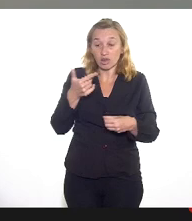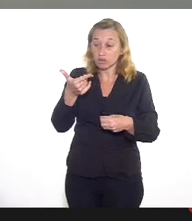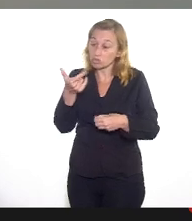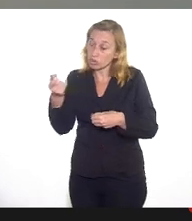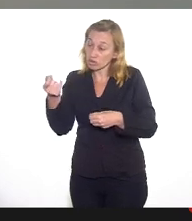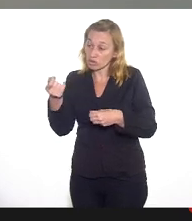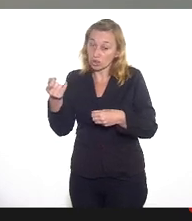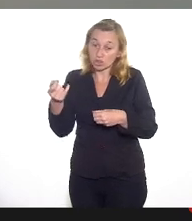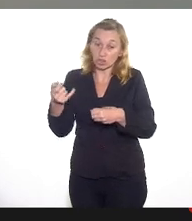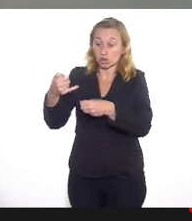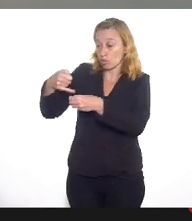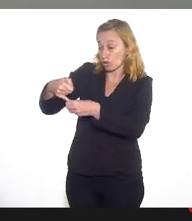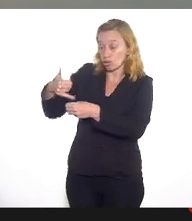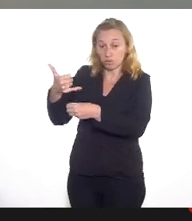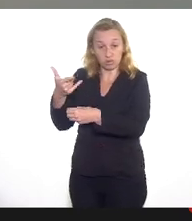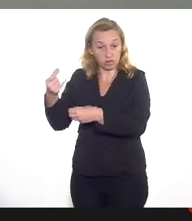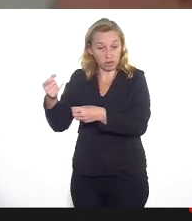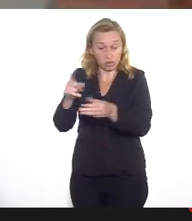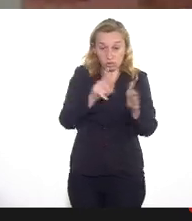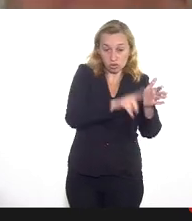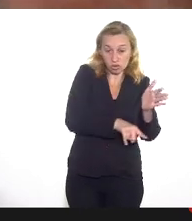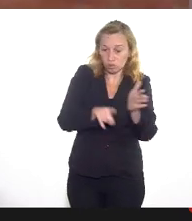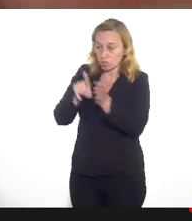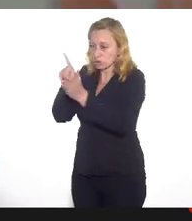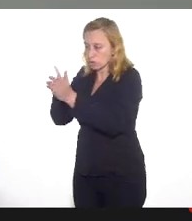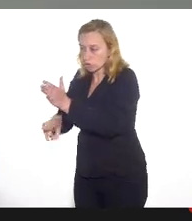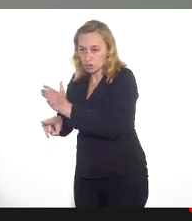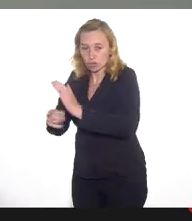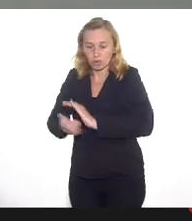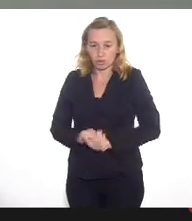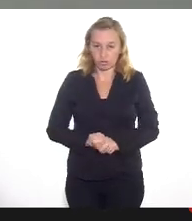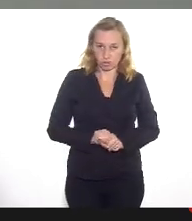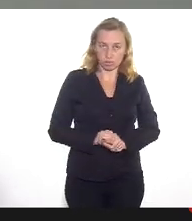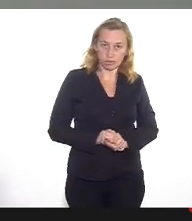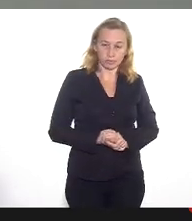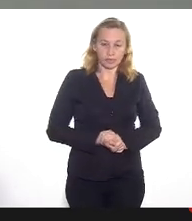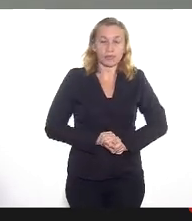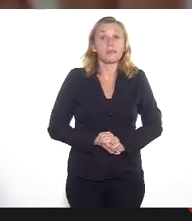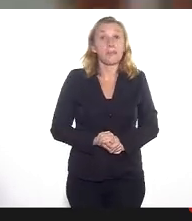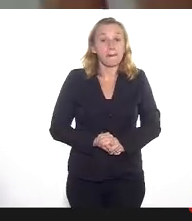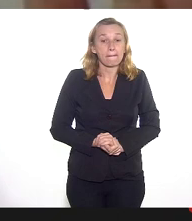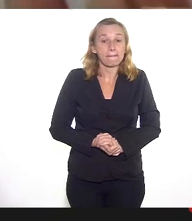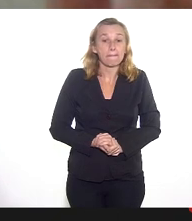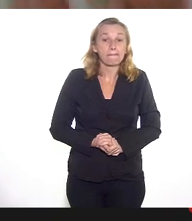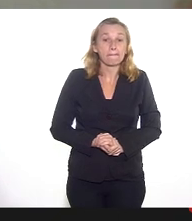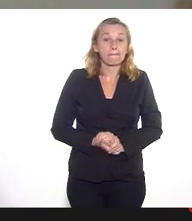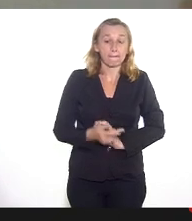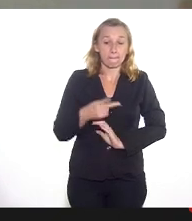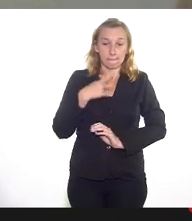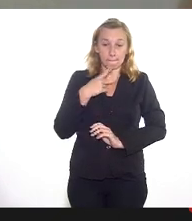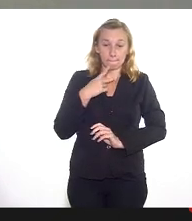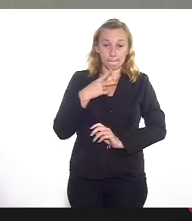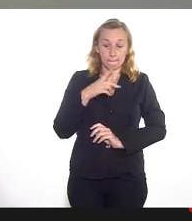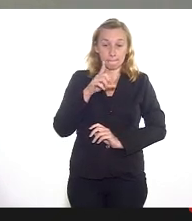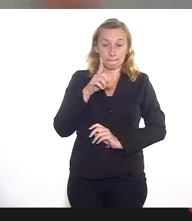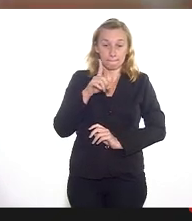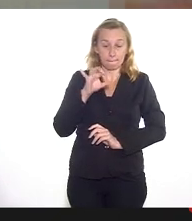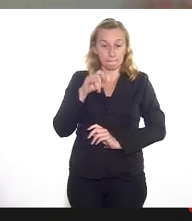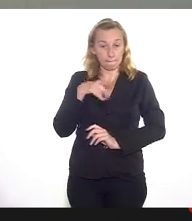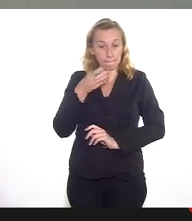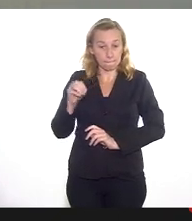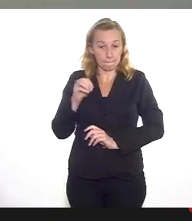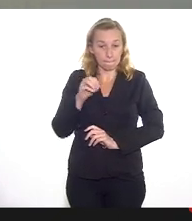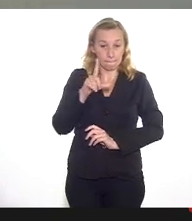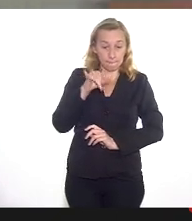os royalties pagos de 2020. Vamos retirar os royalties pagos em 2019 e os royalties pagos em 2020. Estou chamando isso de dedução líquida. Poxa,